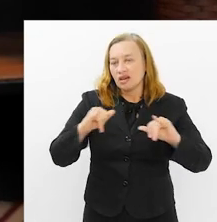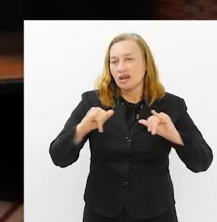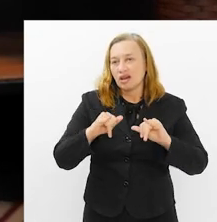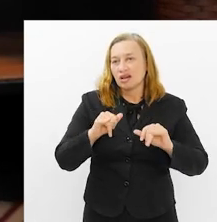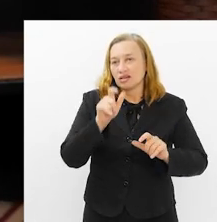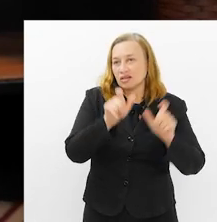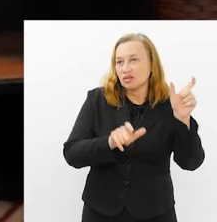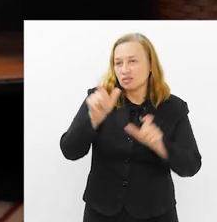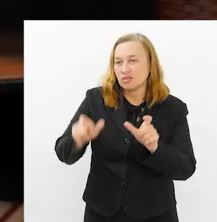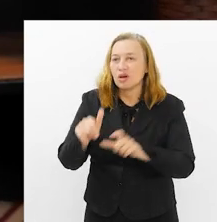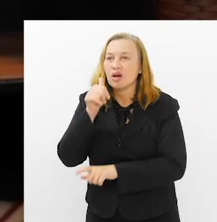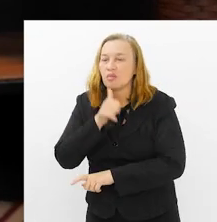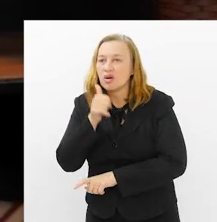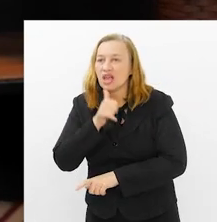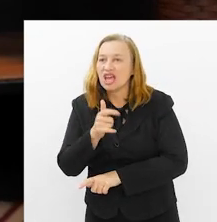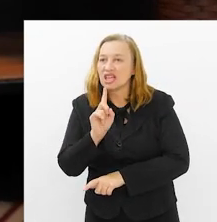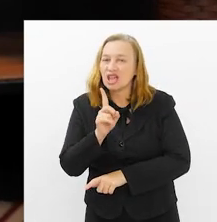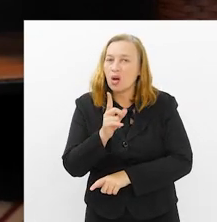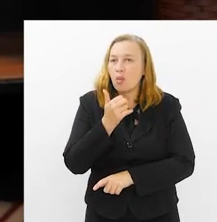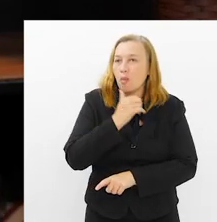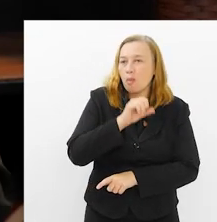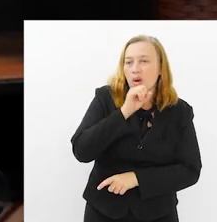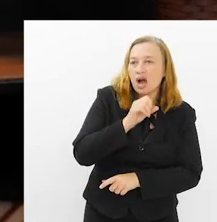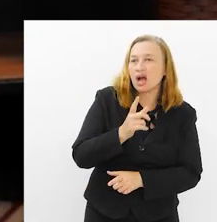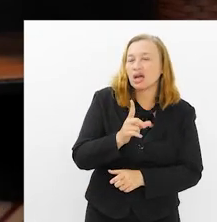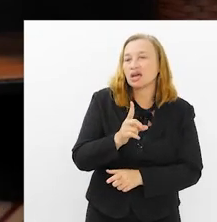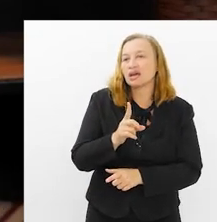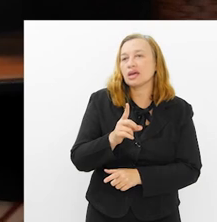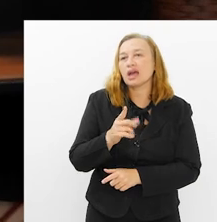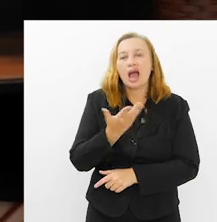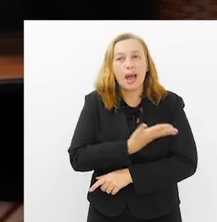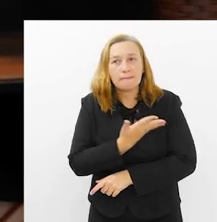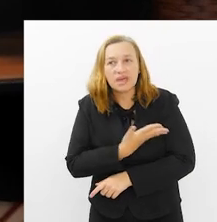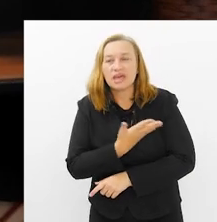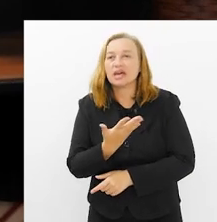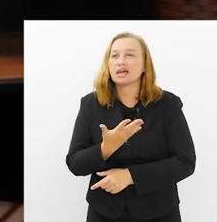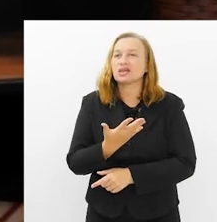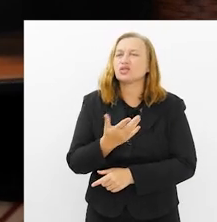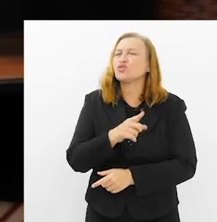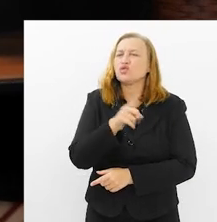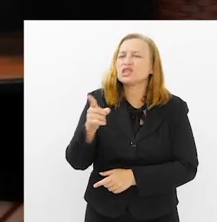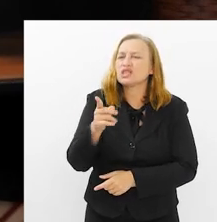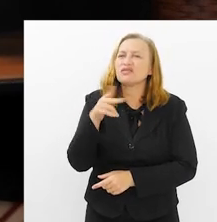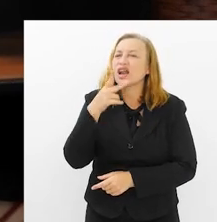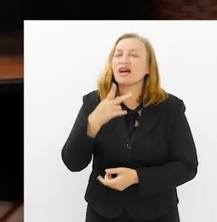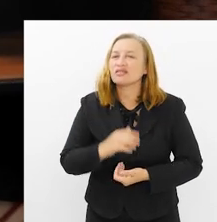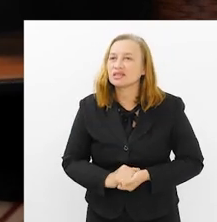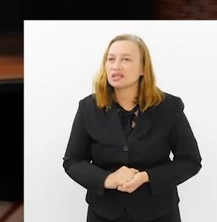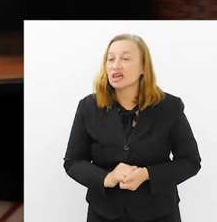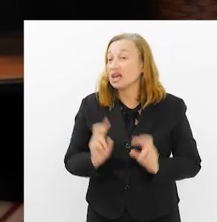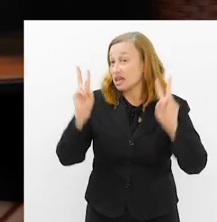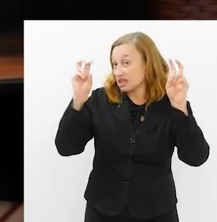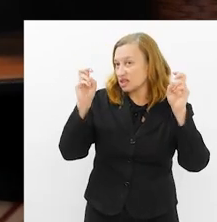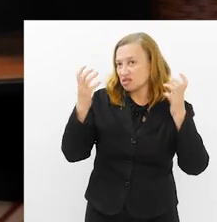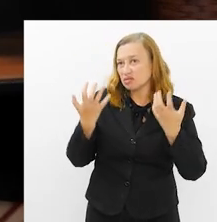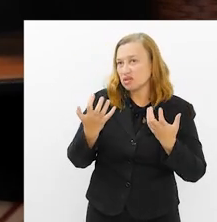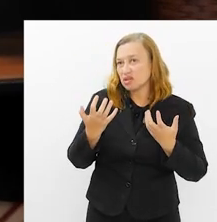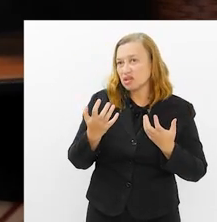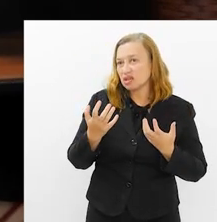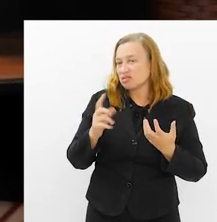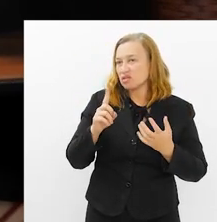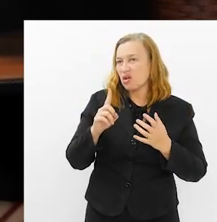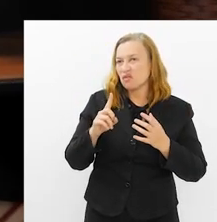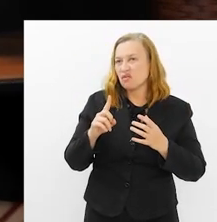nos assistindo, para as mulheres, mães, não mães, amigas, parentes, o que que vocês